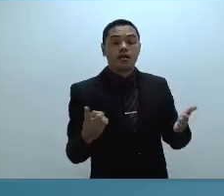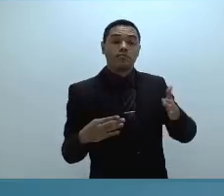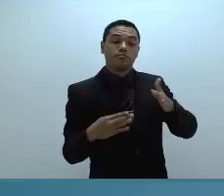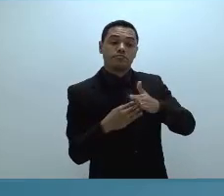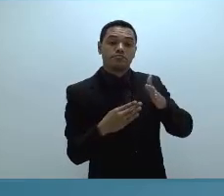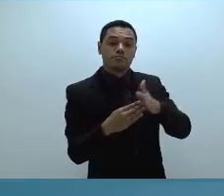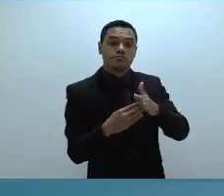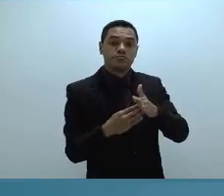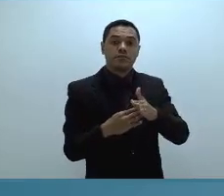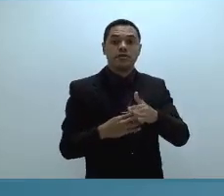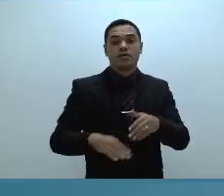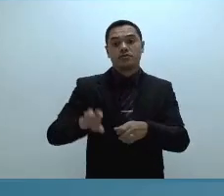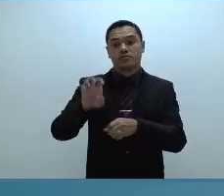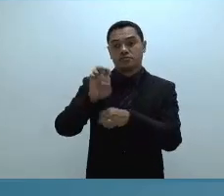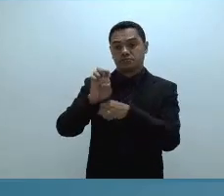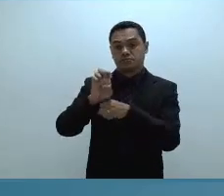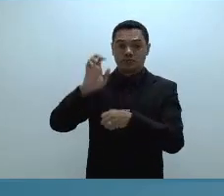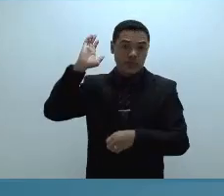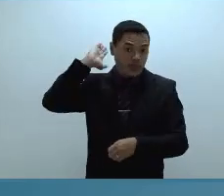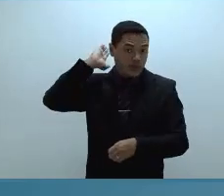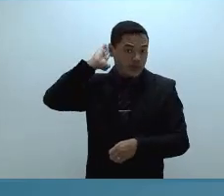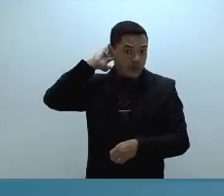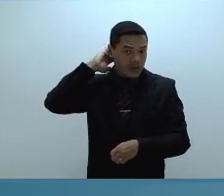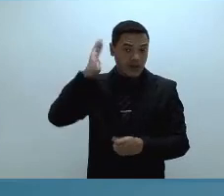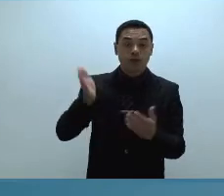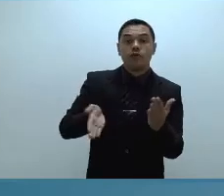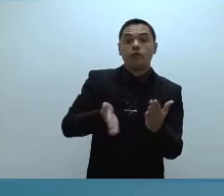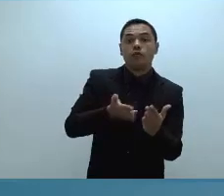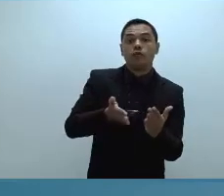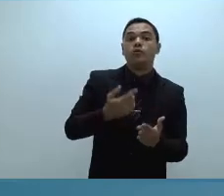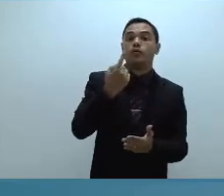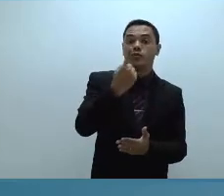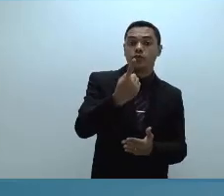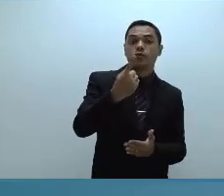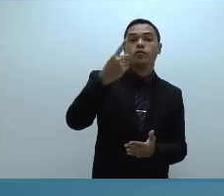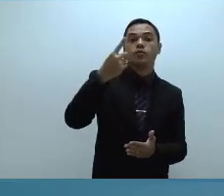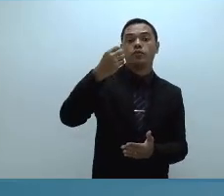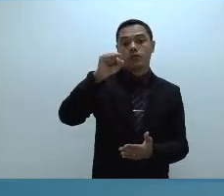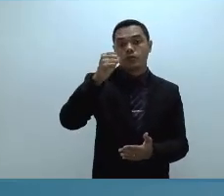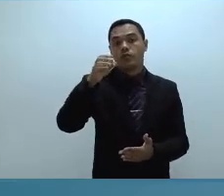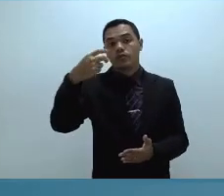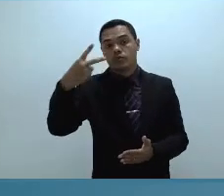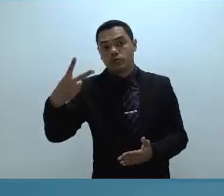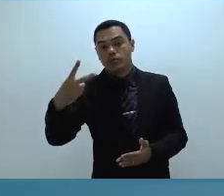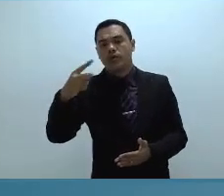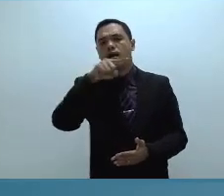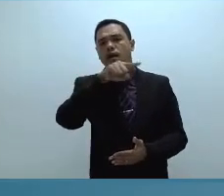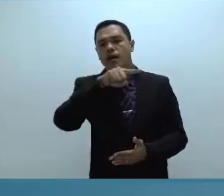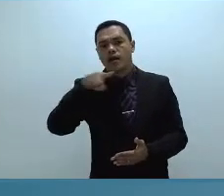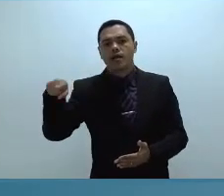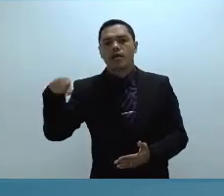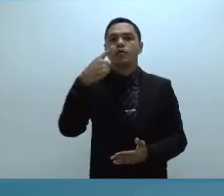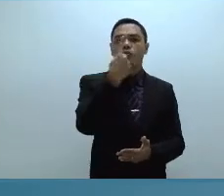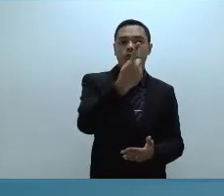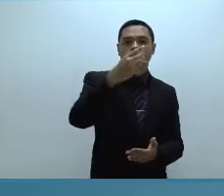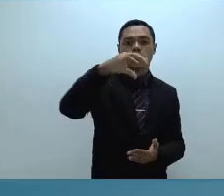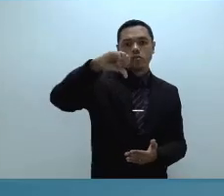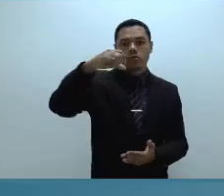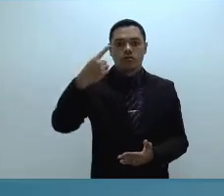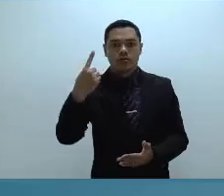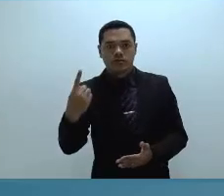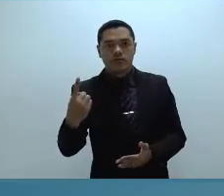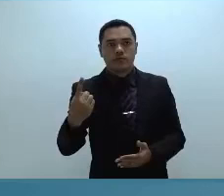pelo Estado do Pará, as folhas 182 a 191. A